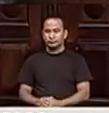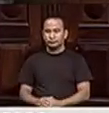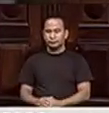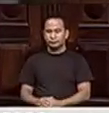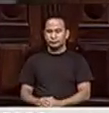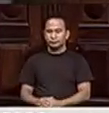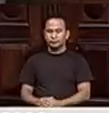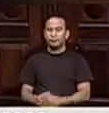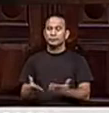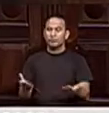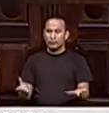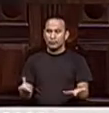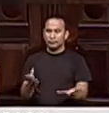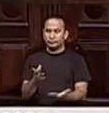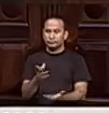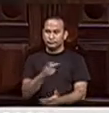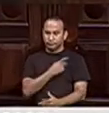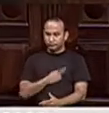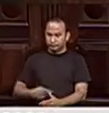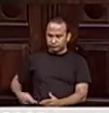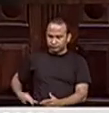repercussão. Então, senhor presidente,